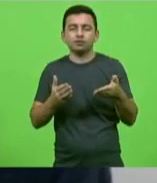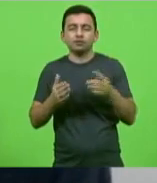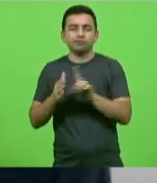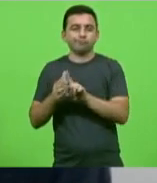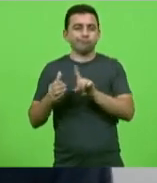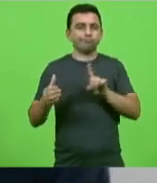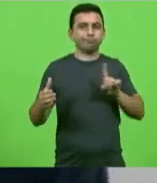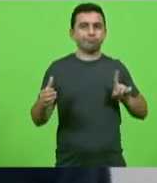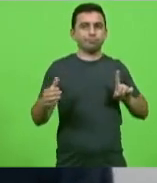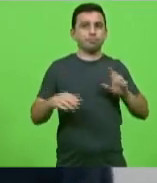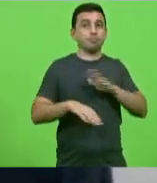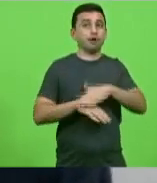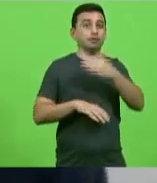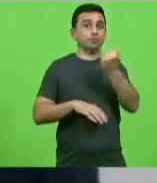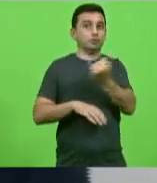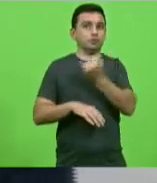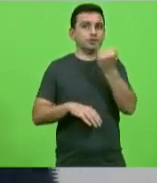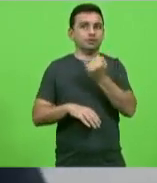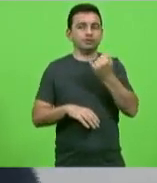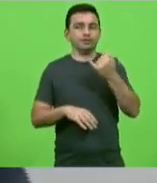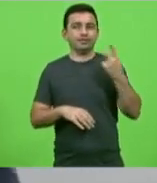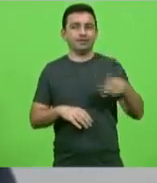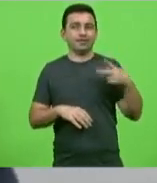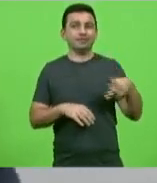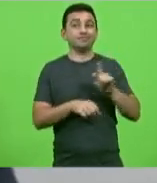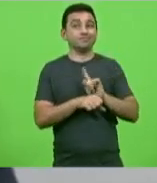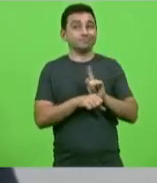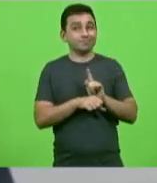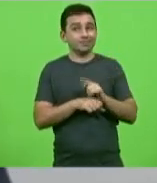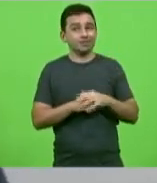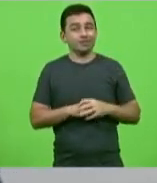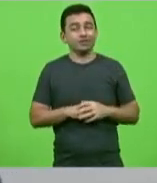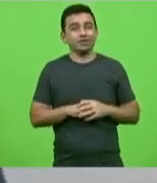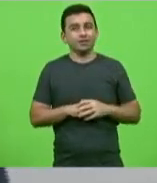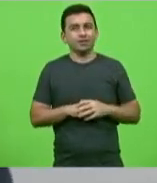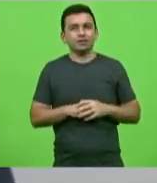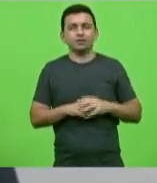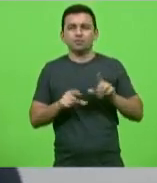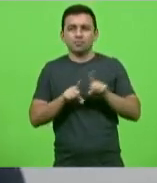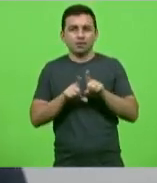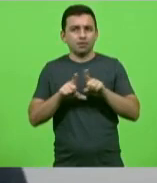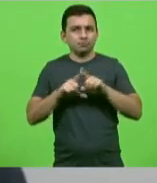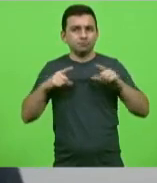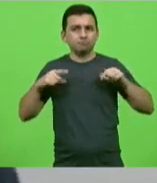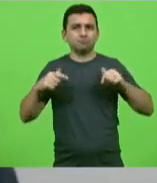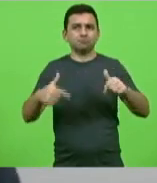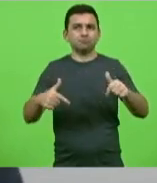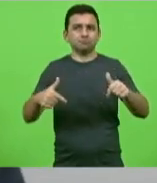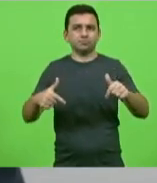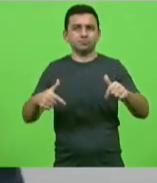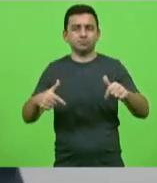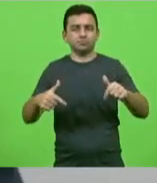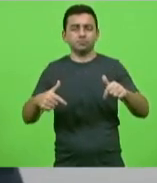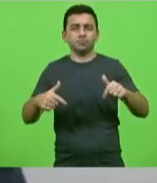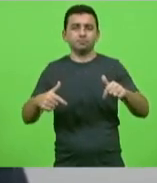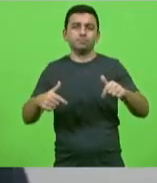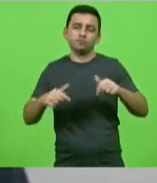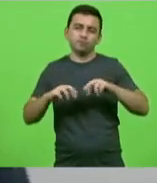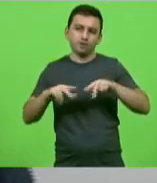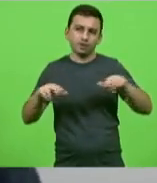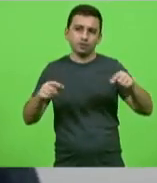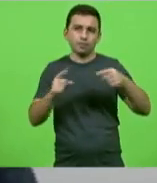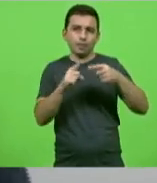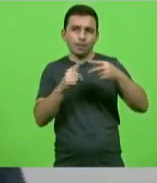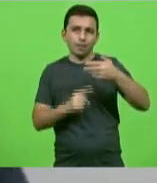questão mais elementar da sua gestão. Ainda mais frente a tantos vestígios indiciados.